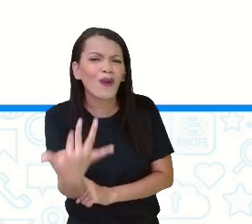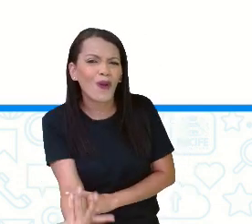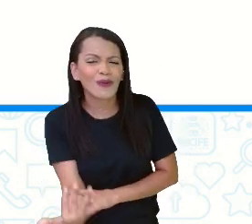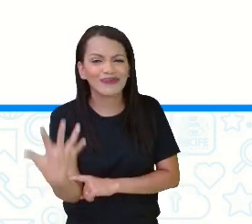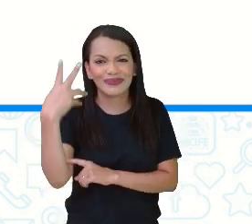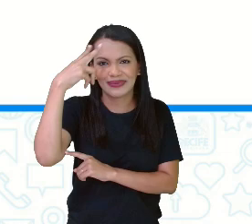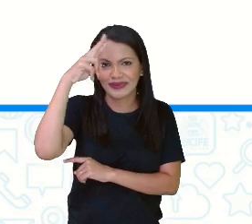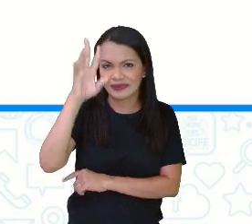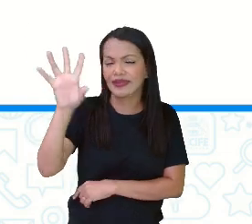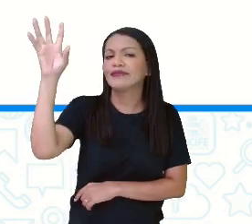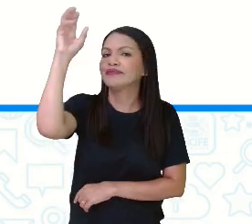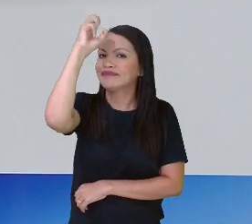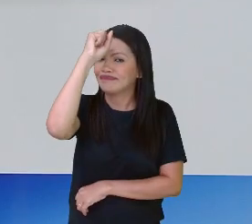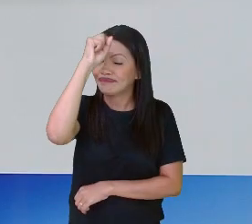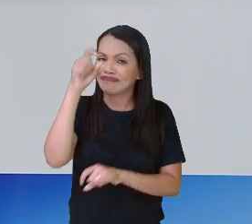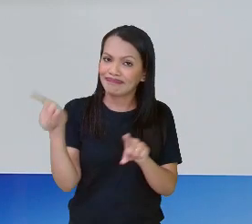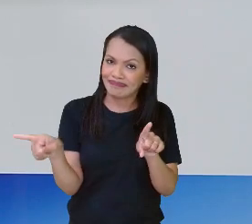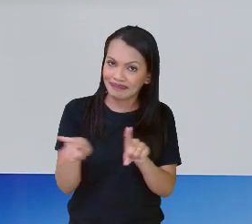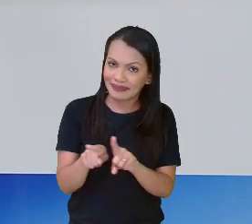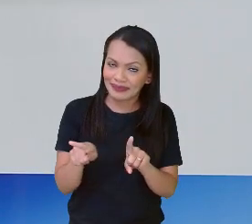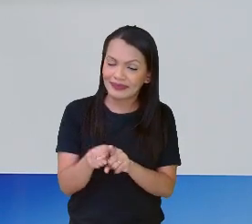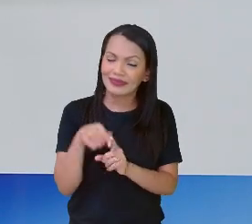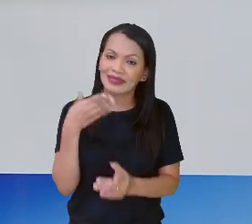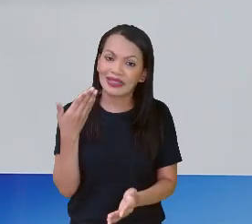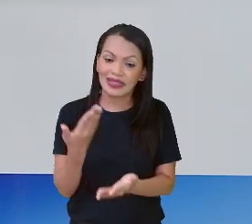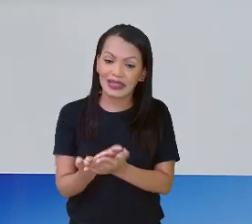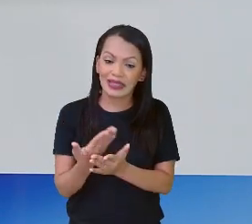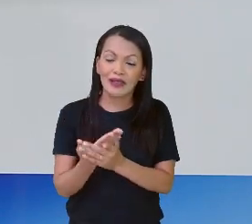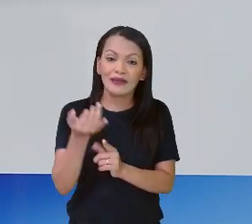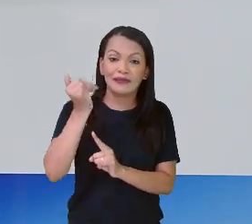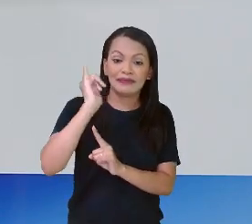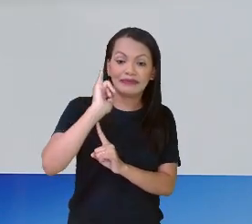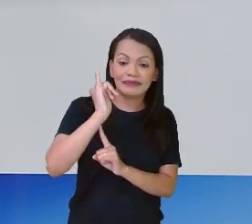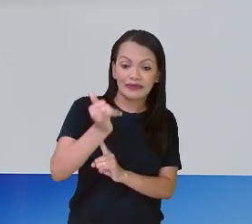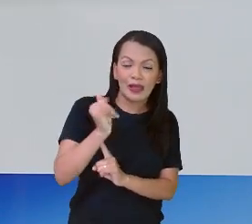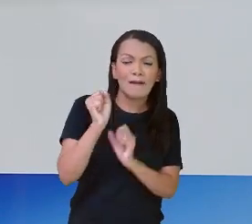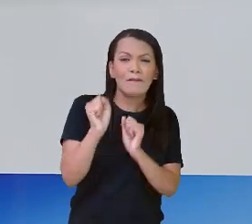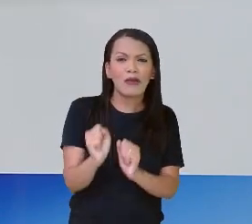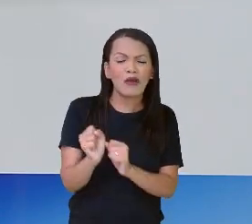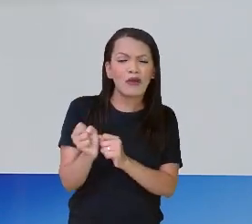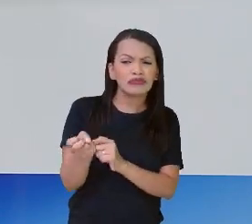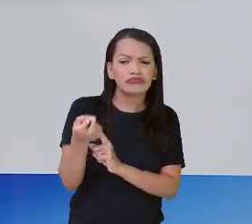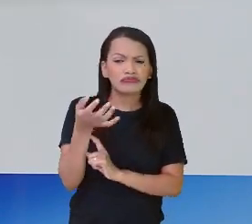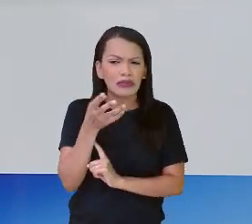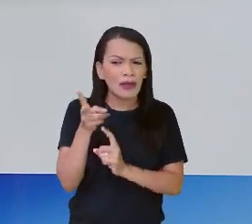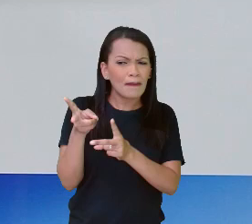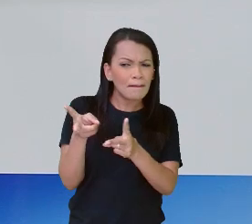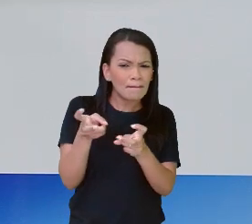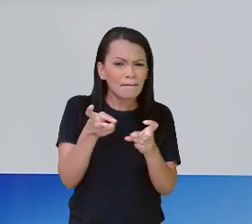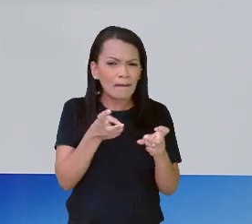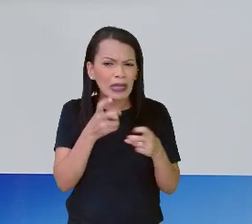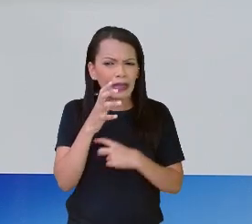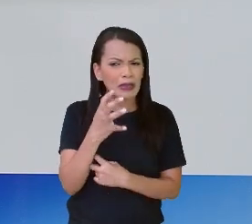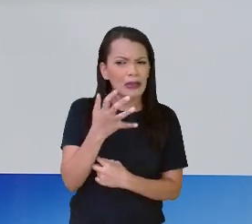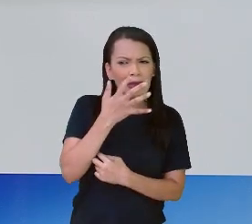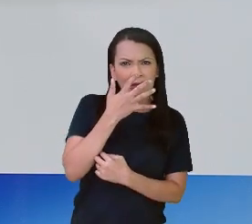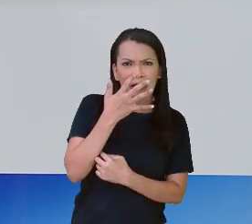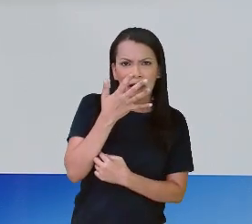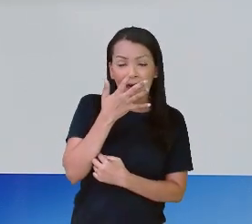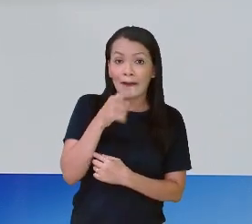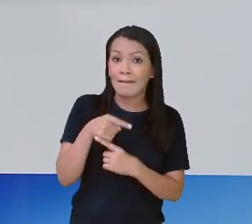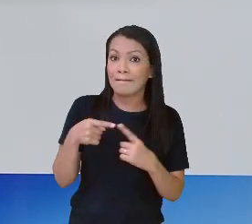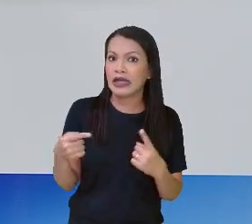Aprendemos também nessas aulas que o narrador pode ser observador, é aquele que olha, está ali vendo, mas ele